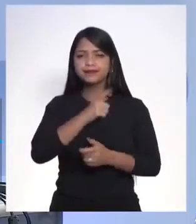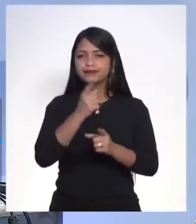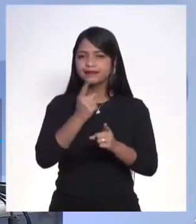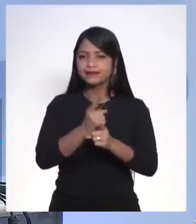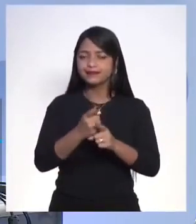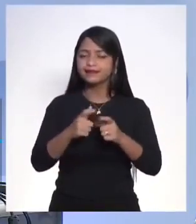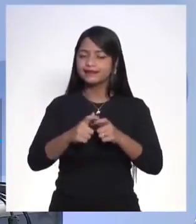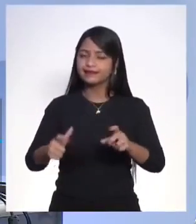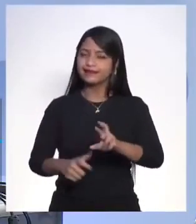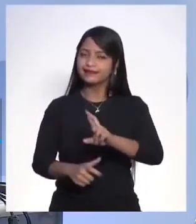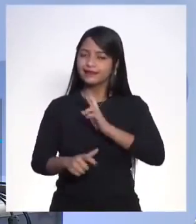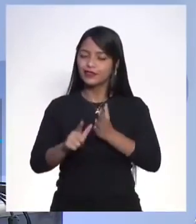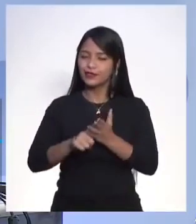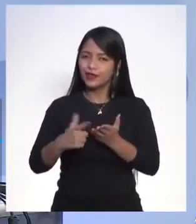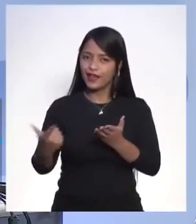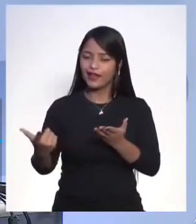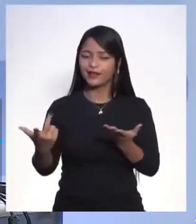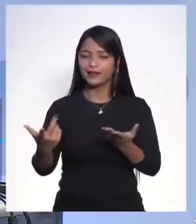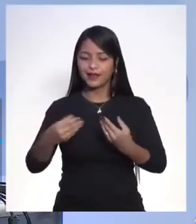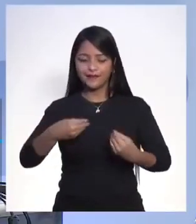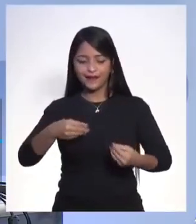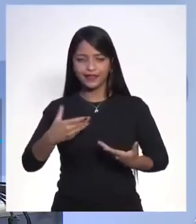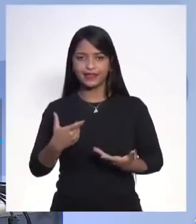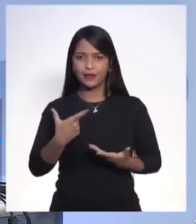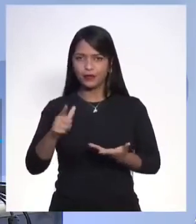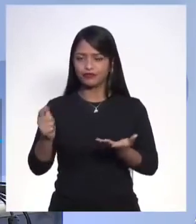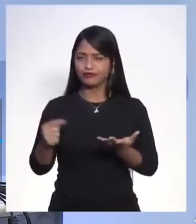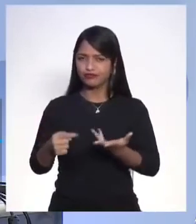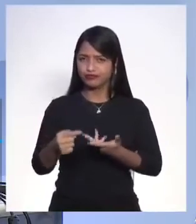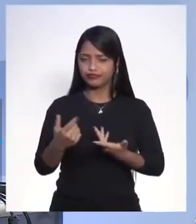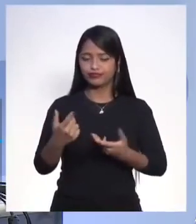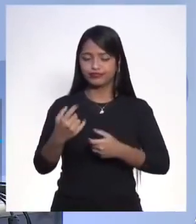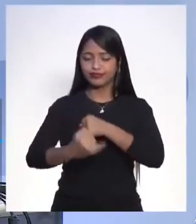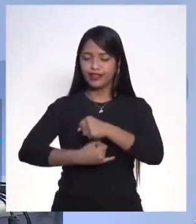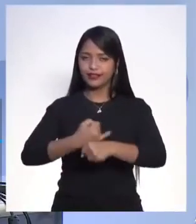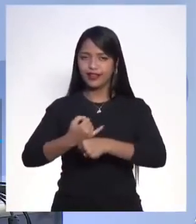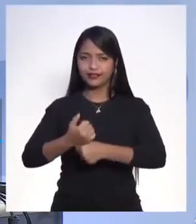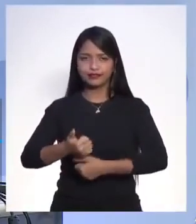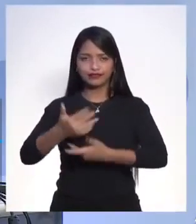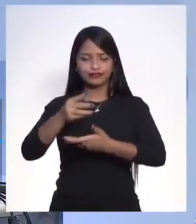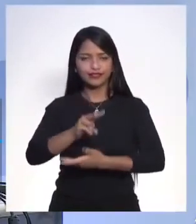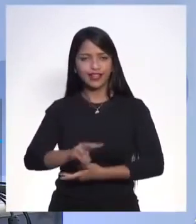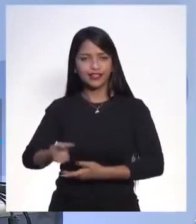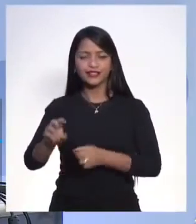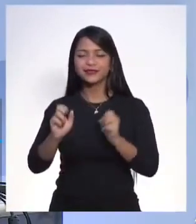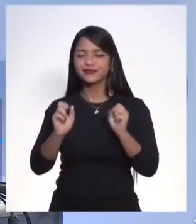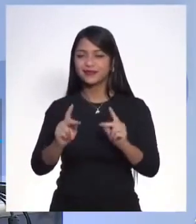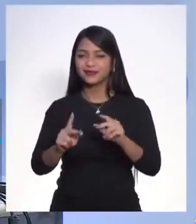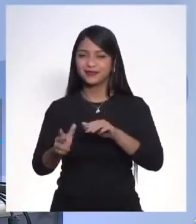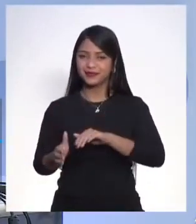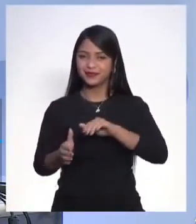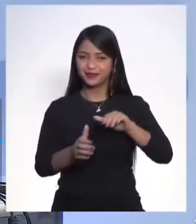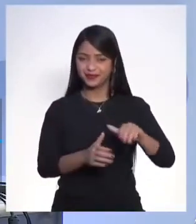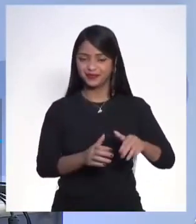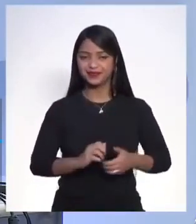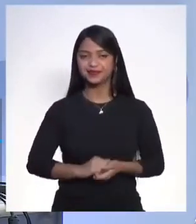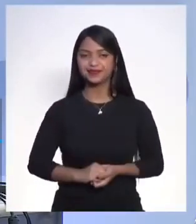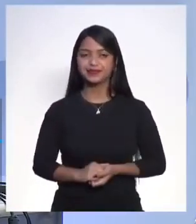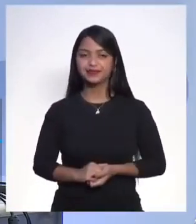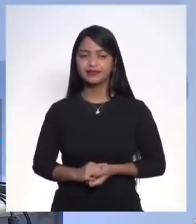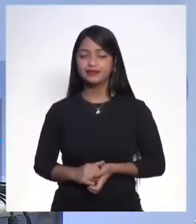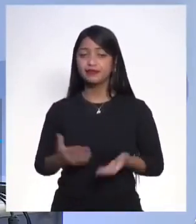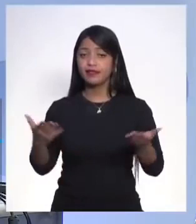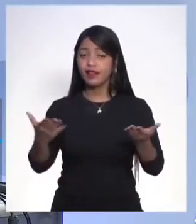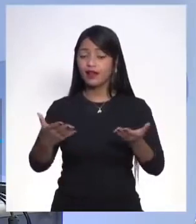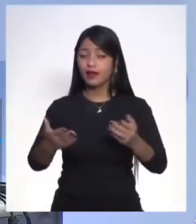aí, jornal, revista e outras, certo? Sites de internet e tal. Ok. Aí, agora, a gente vai